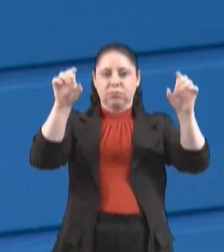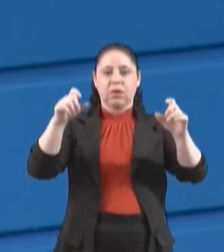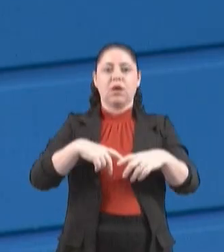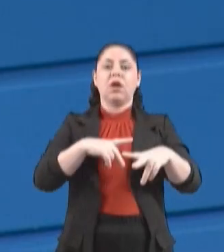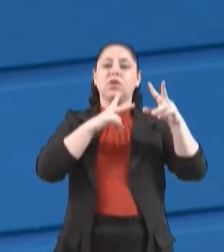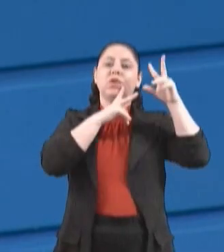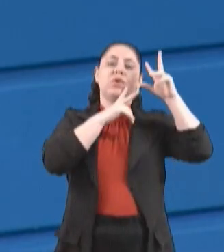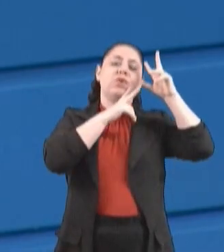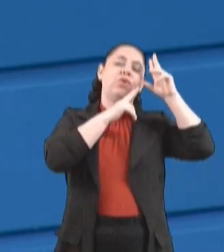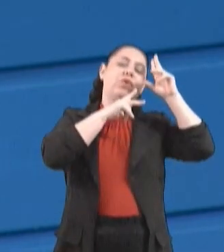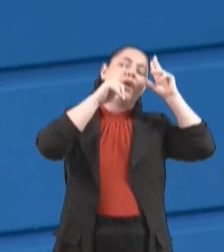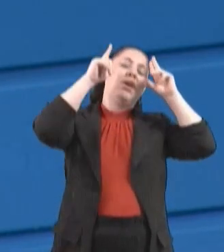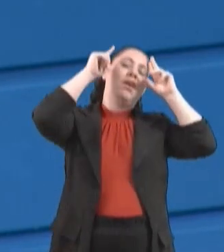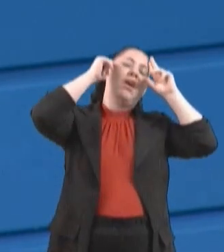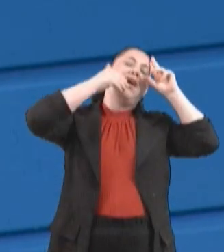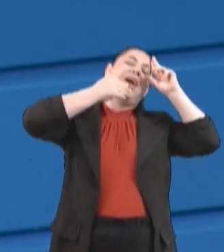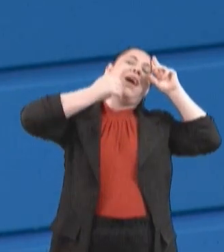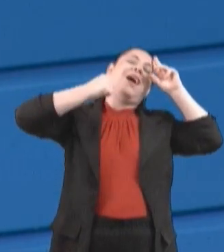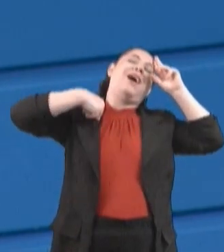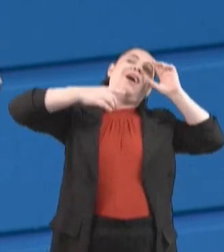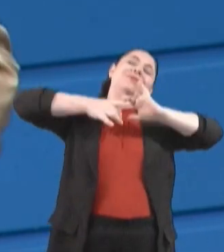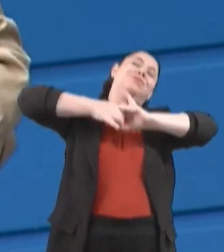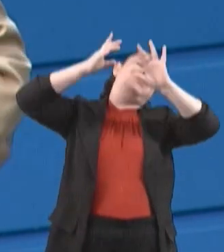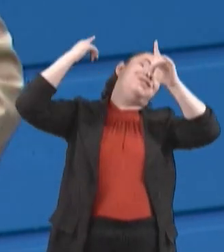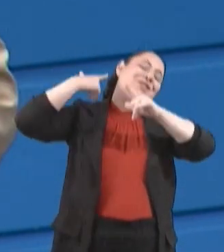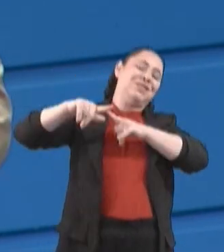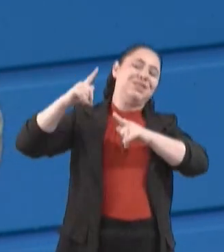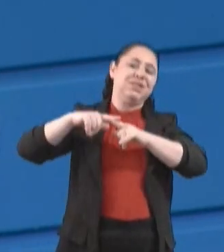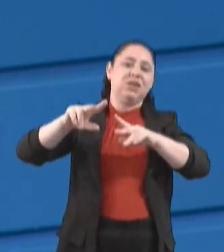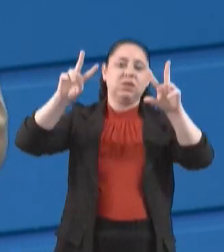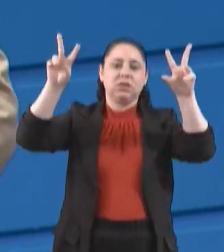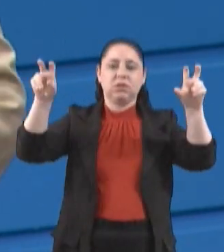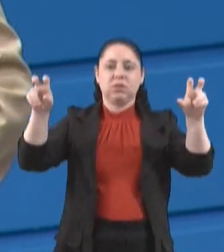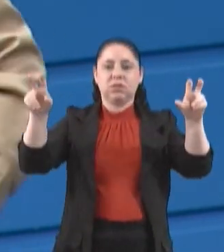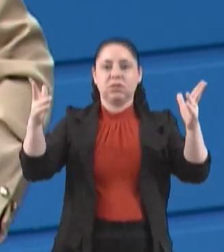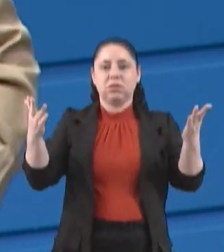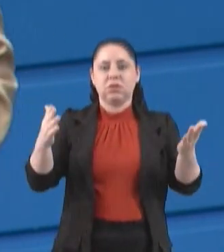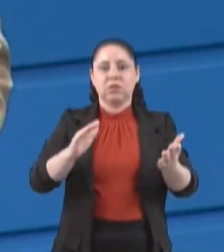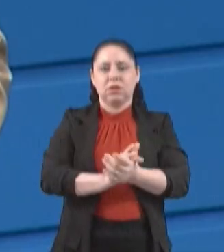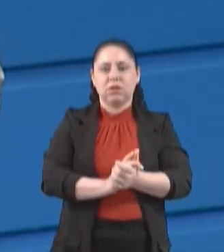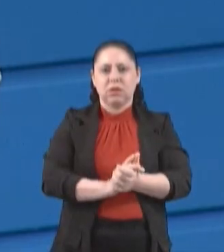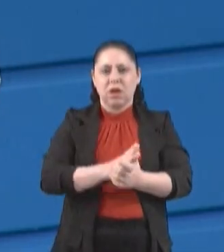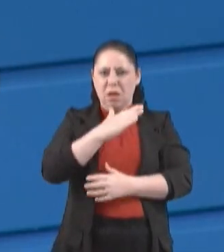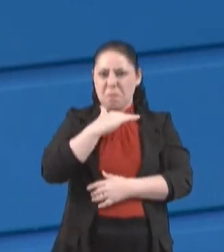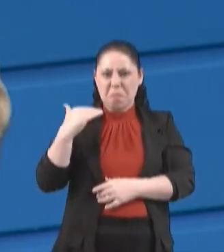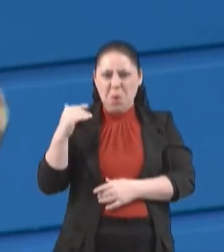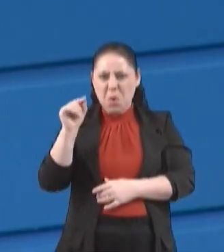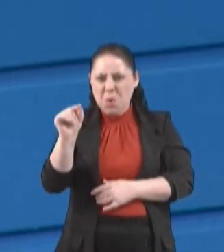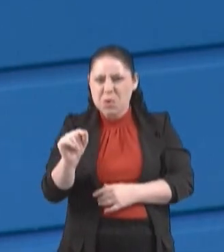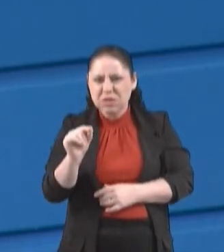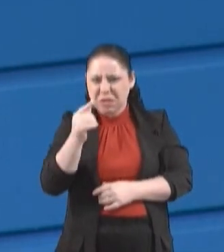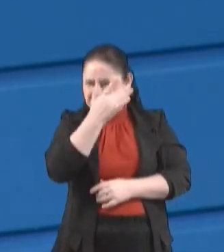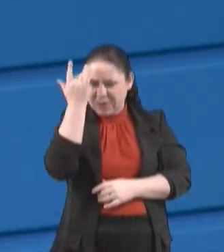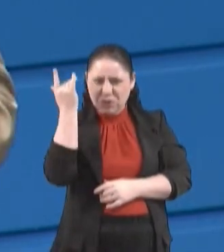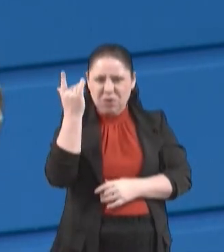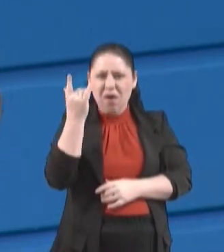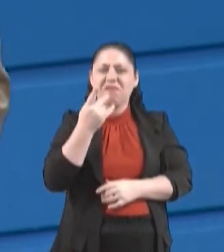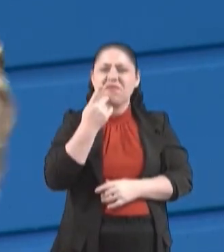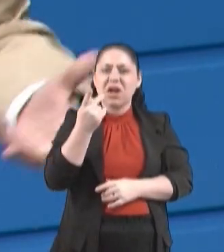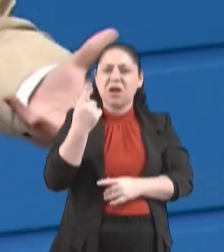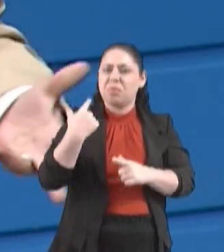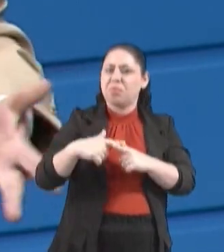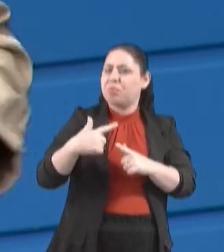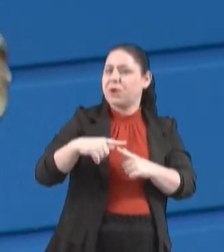dormi melhor que sempre, porque me livrei de um problema, fecha aspas. Uma morte que o suspeito diz que